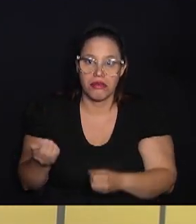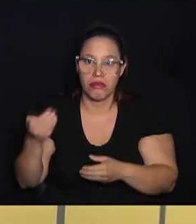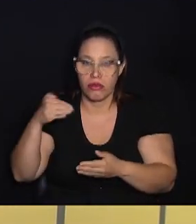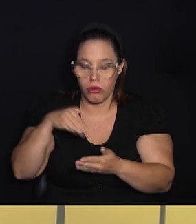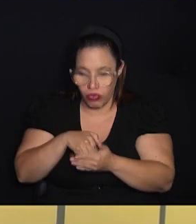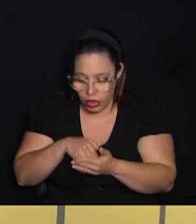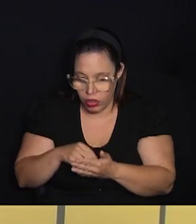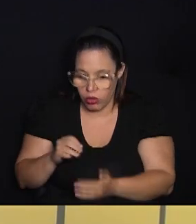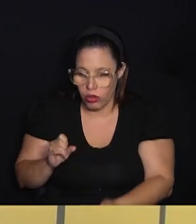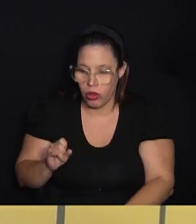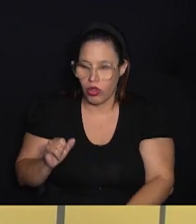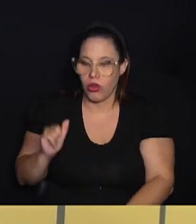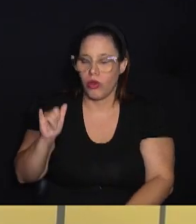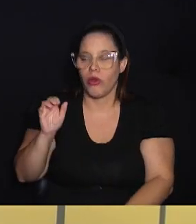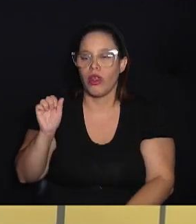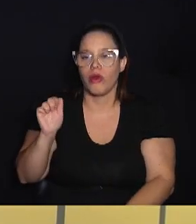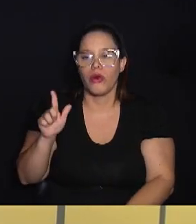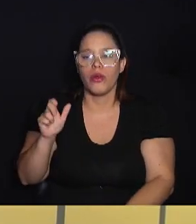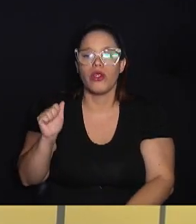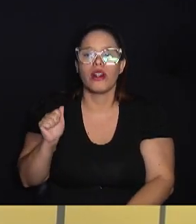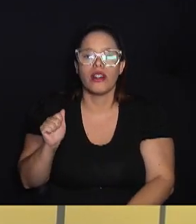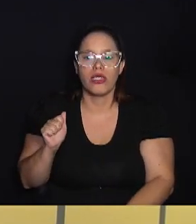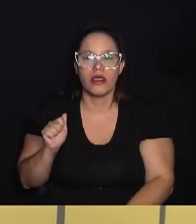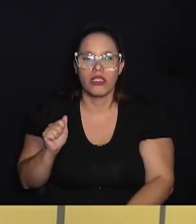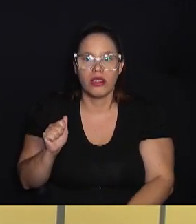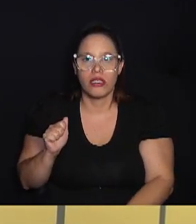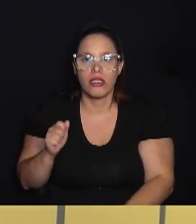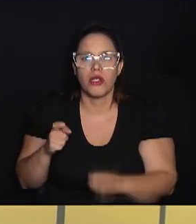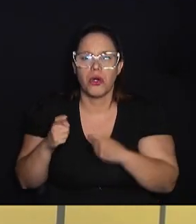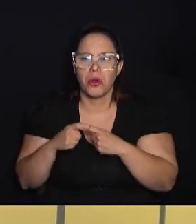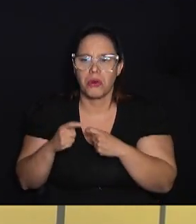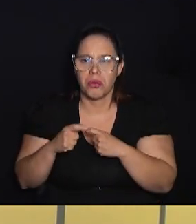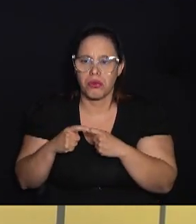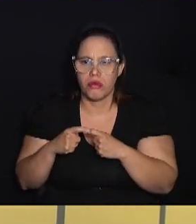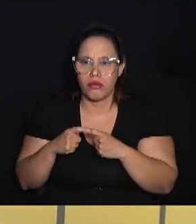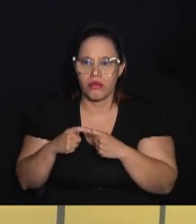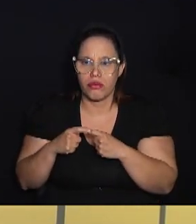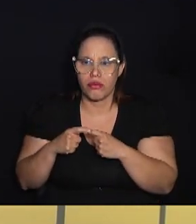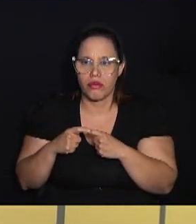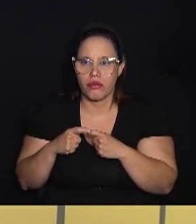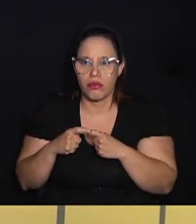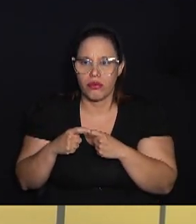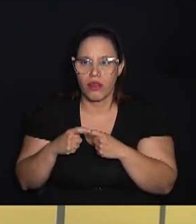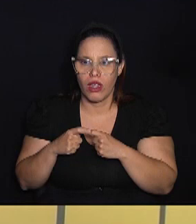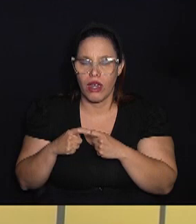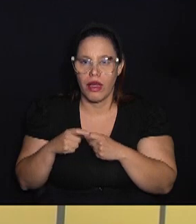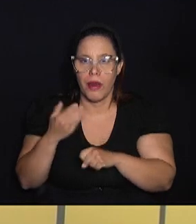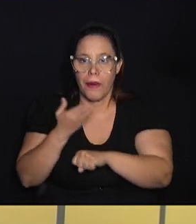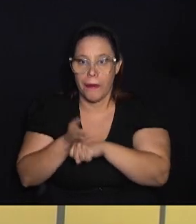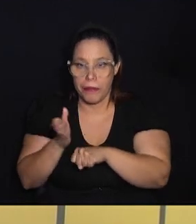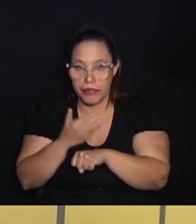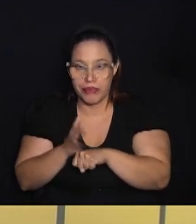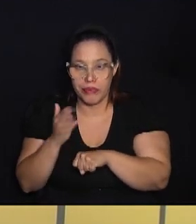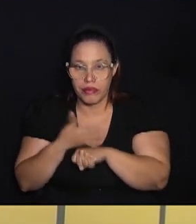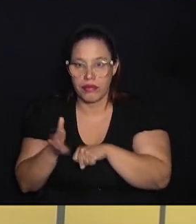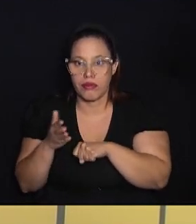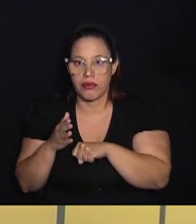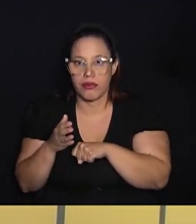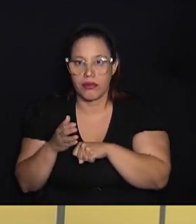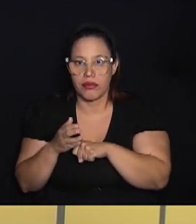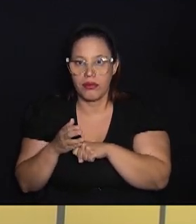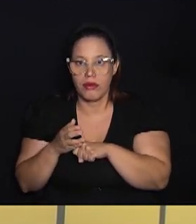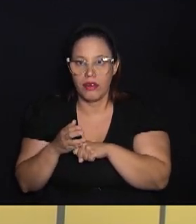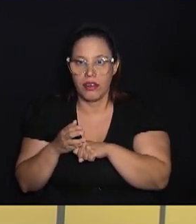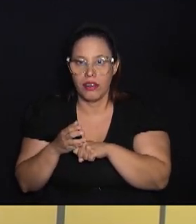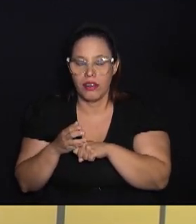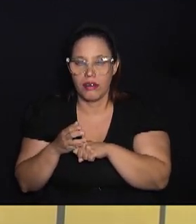yoga classicamente eu acho que como médica eh eu acho que a maior prática que eu tenho dentro do consultório né que é o da quini